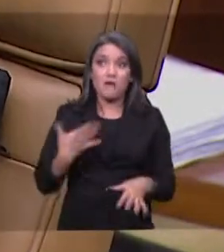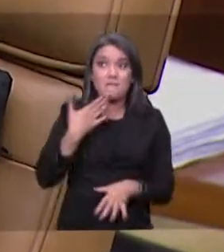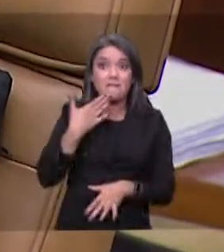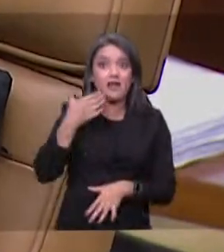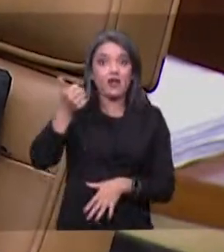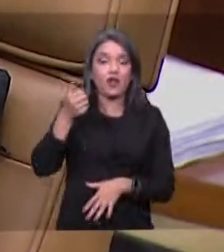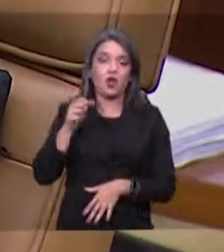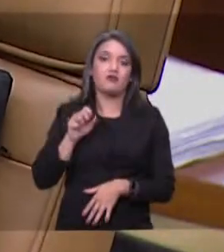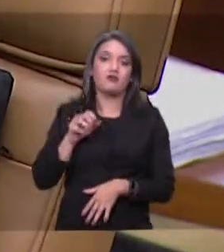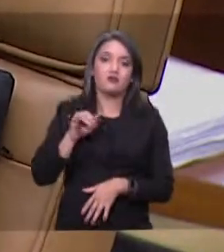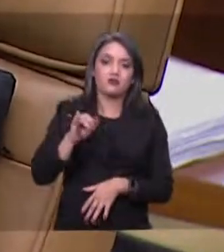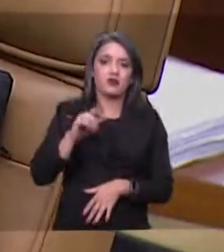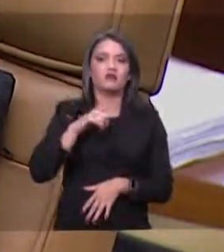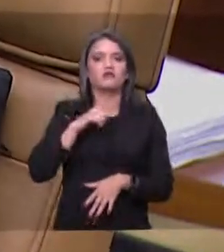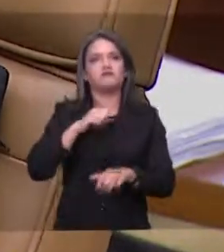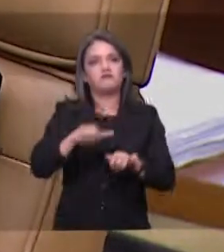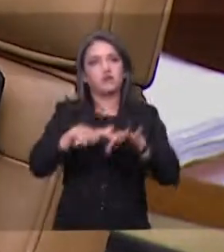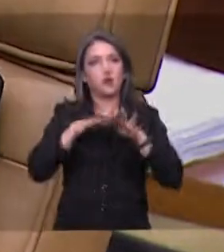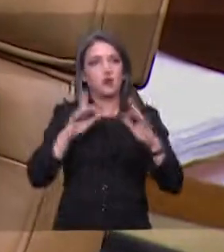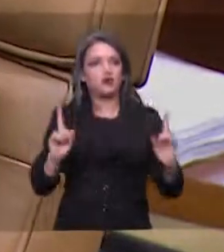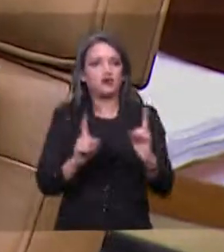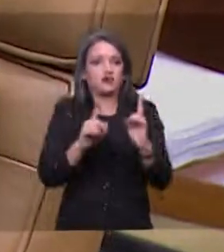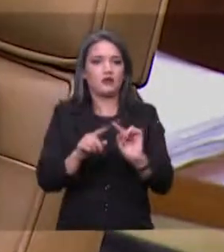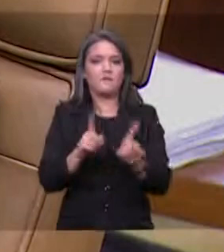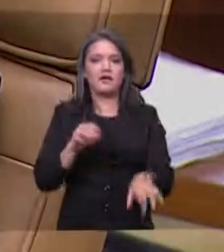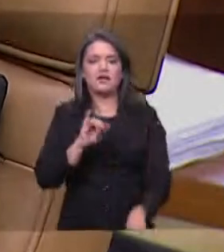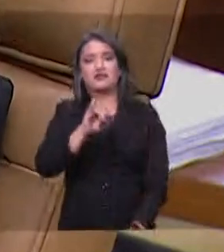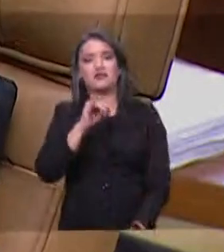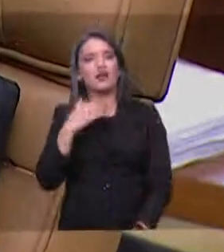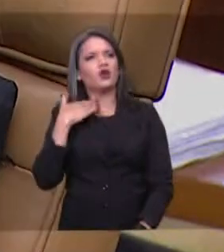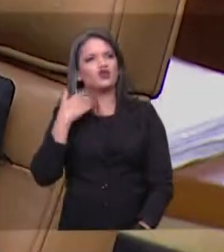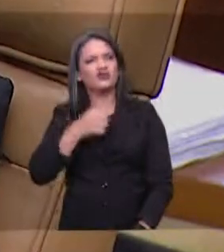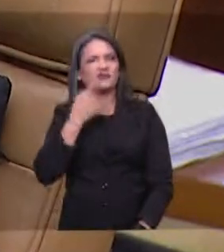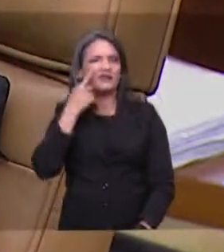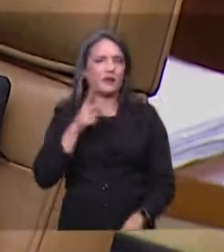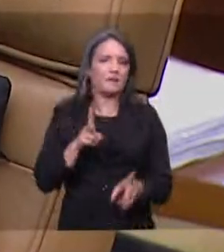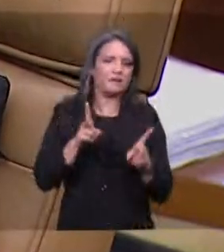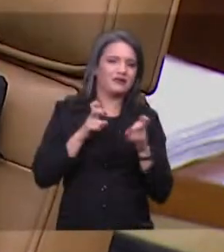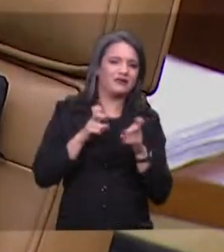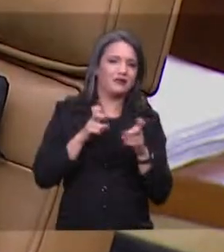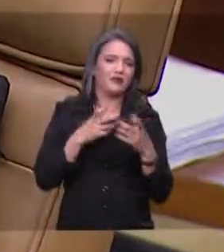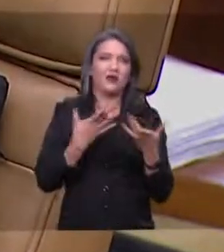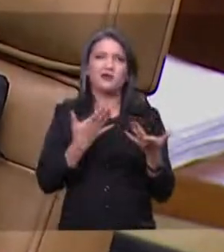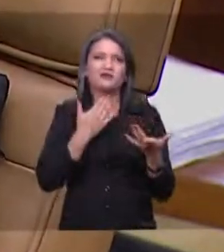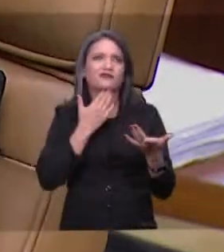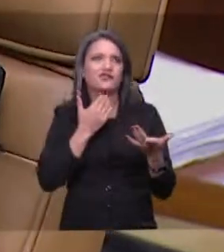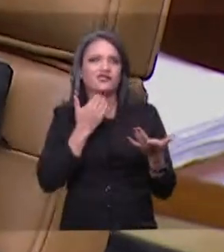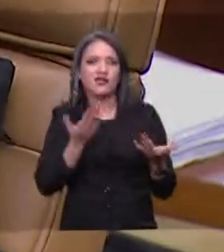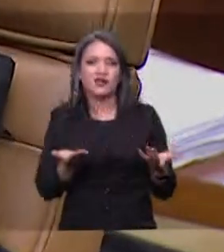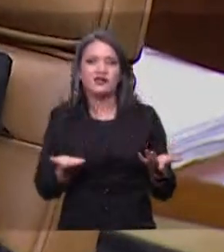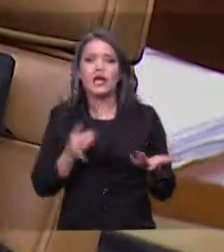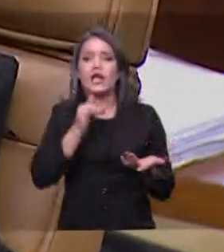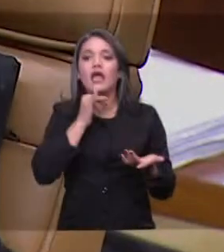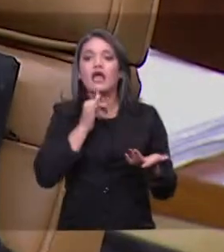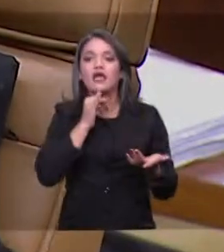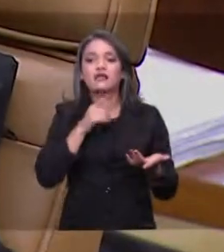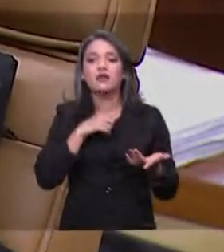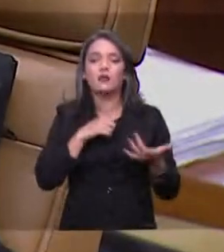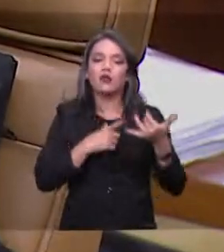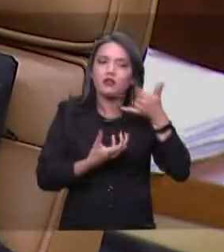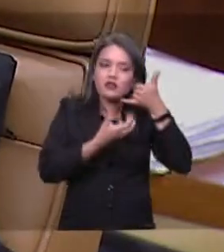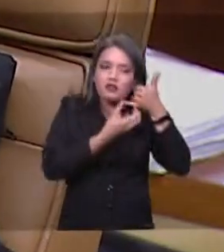preferencialmente audiência, mas o juiz, se verificar que essa audiência pode frustrar, como, por exemplo, prorrogar uma